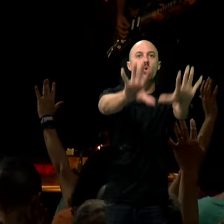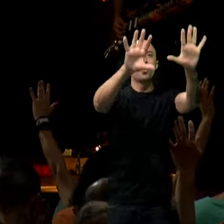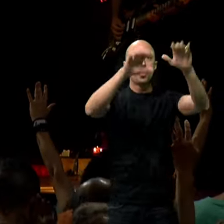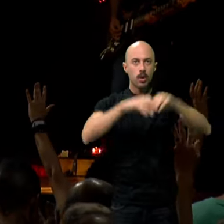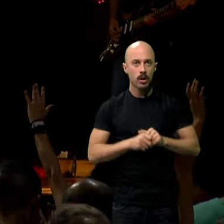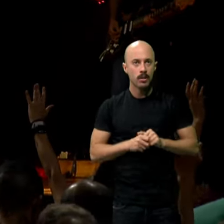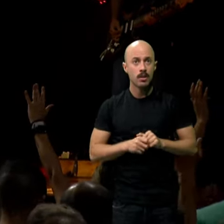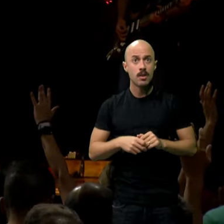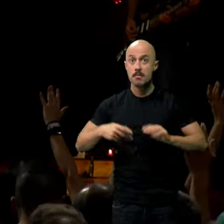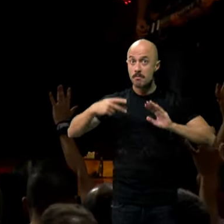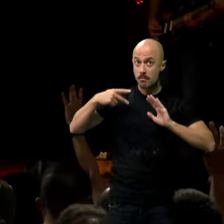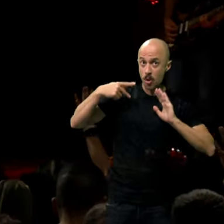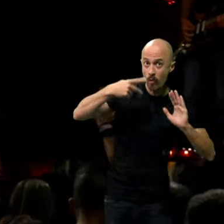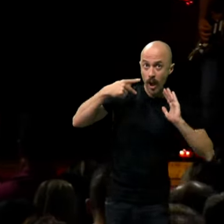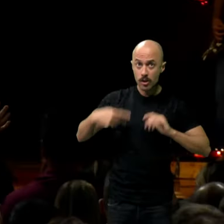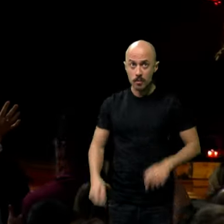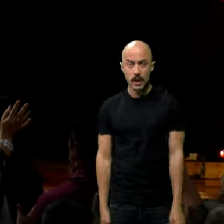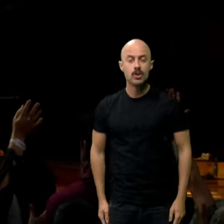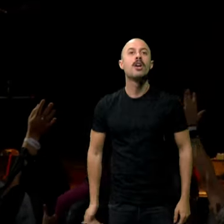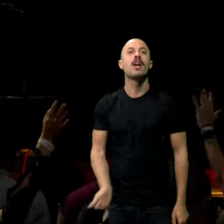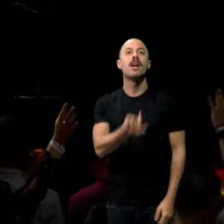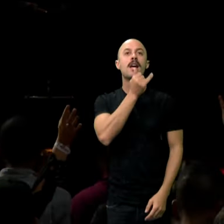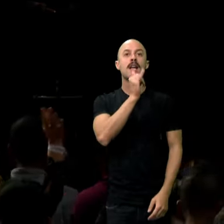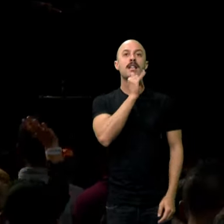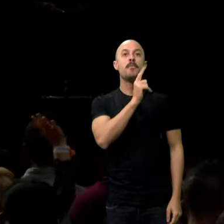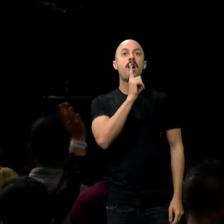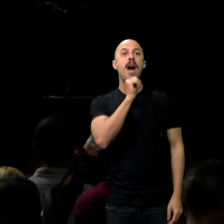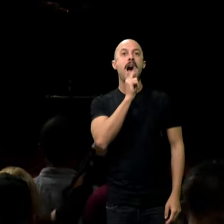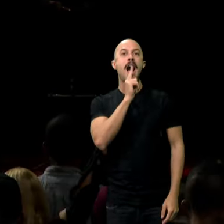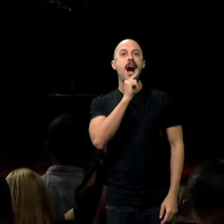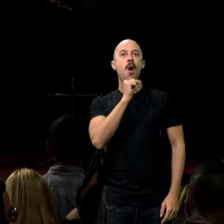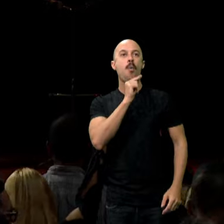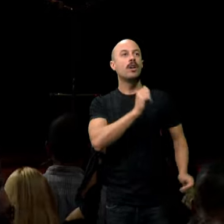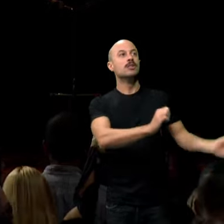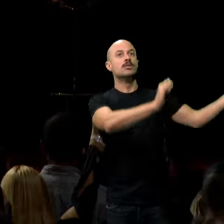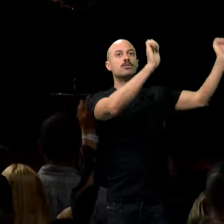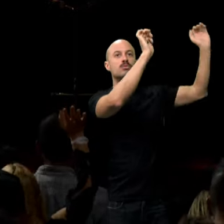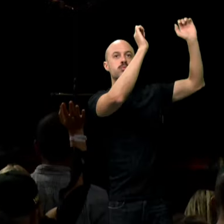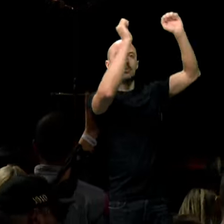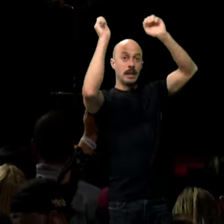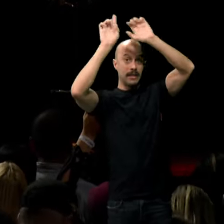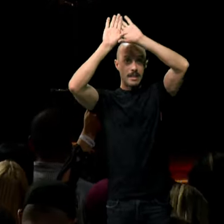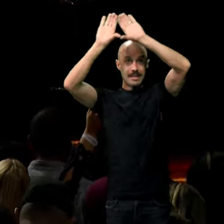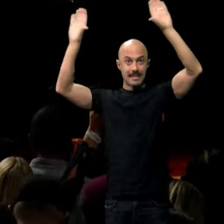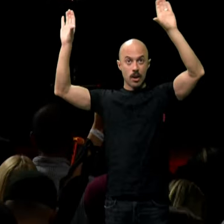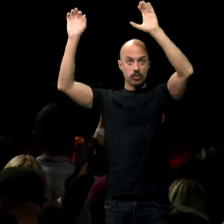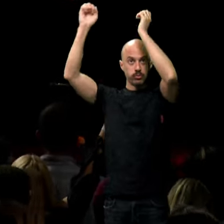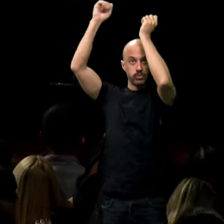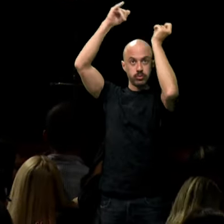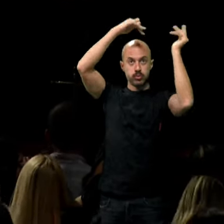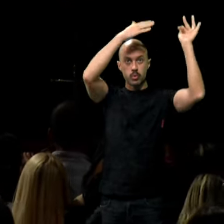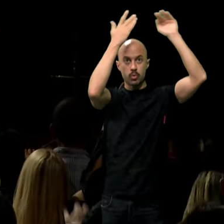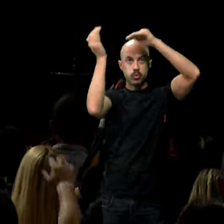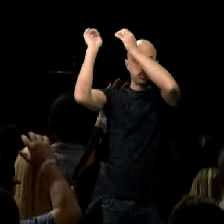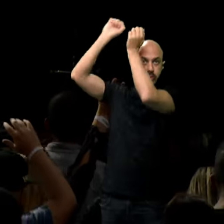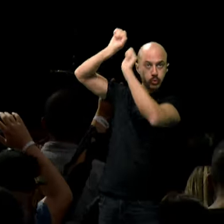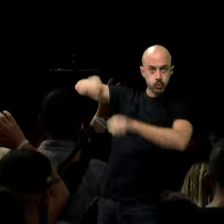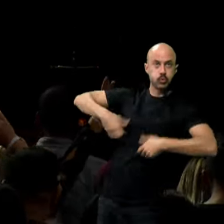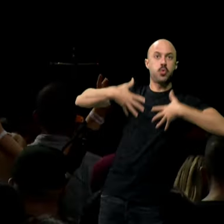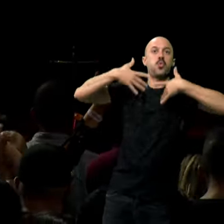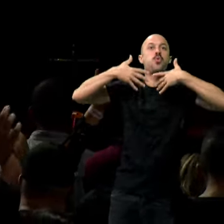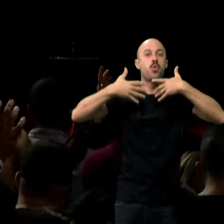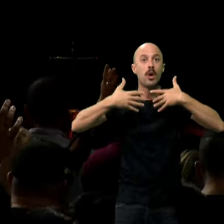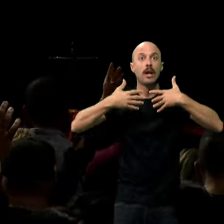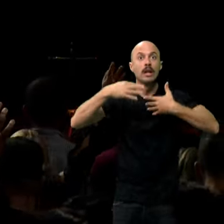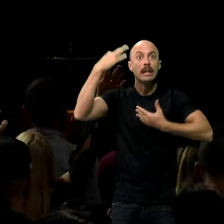Profeticamente, quando as águas desçam sobre você, você receberá o Espírito de fé, um batismo de